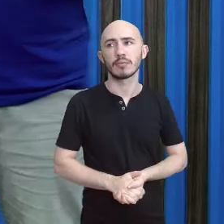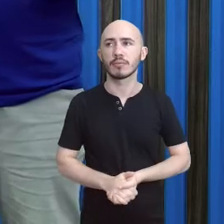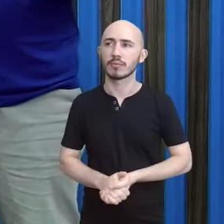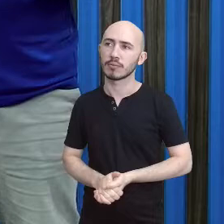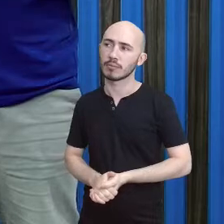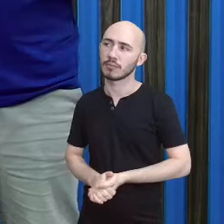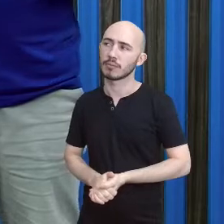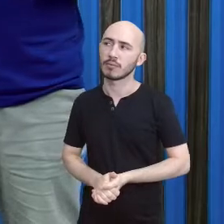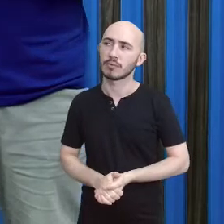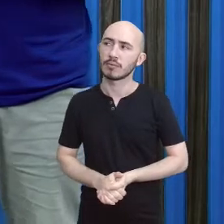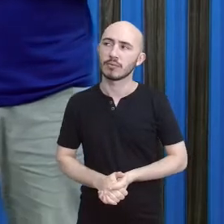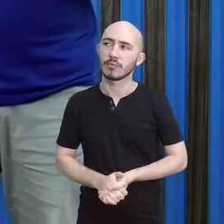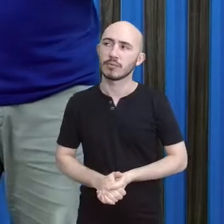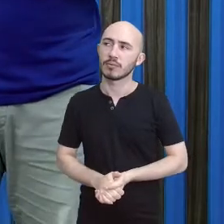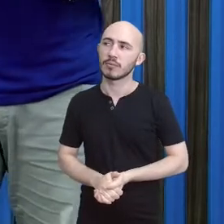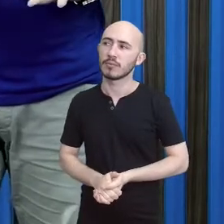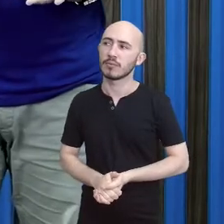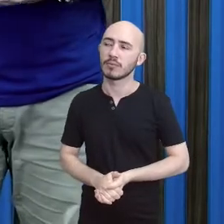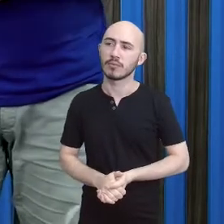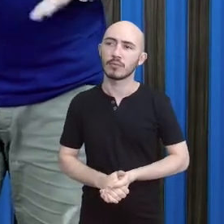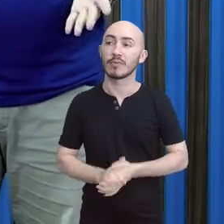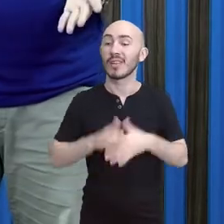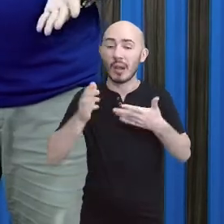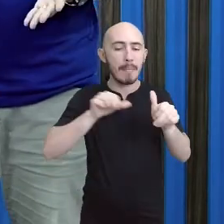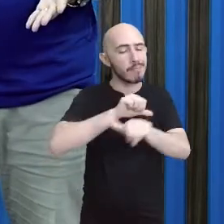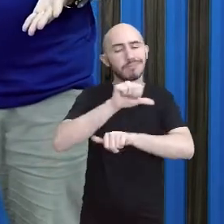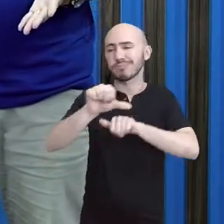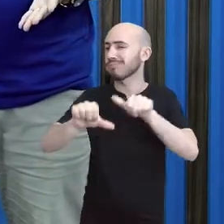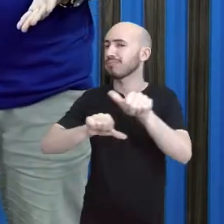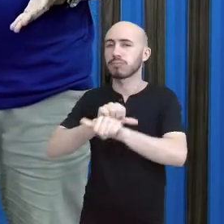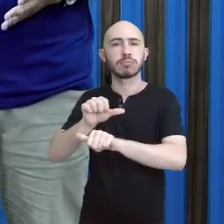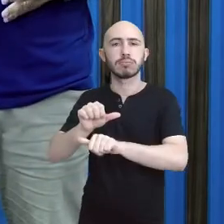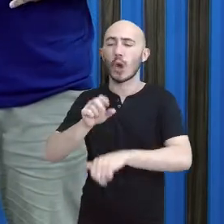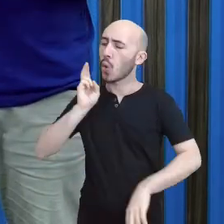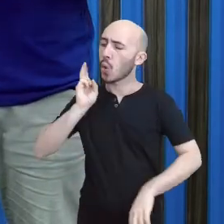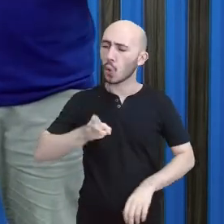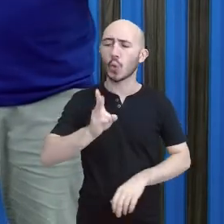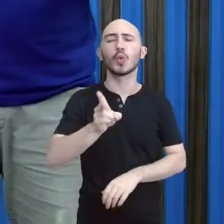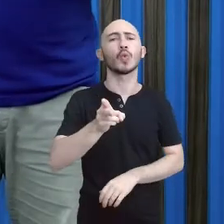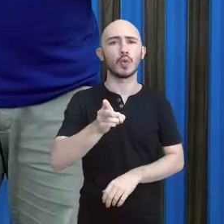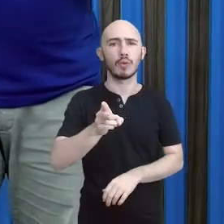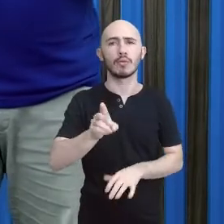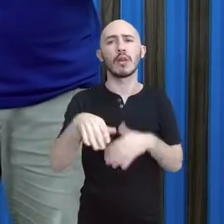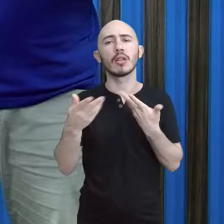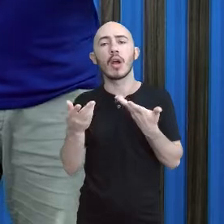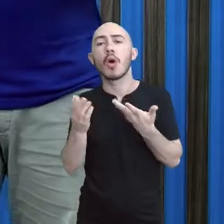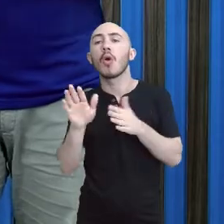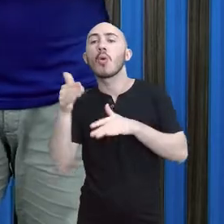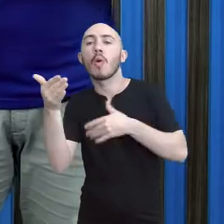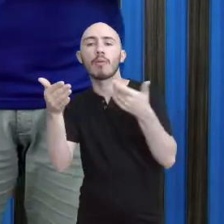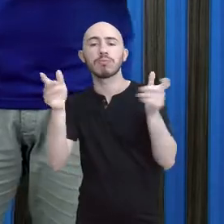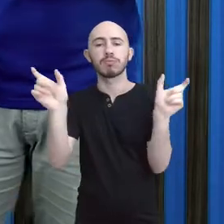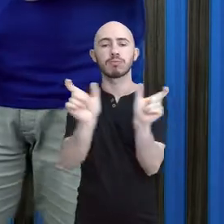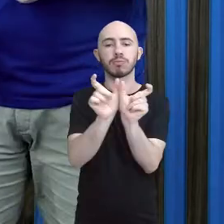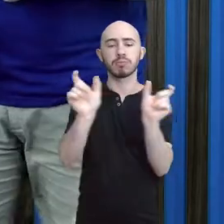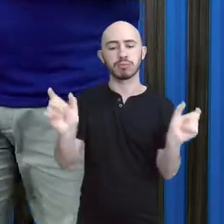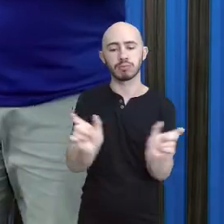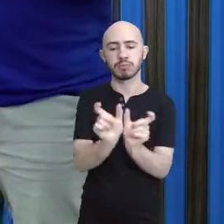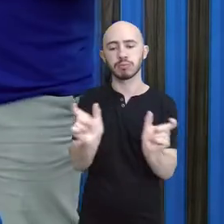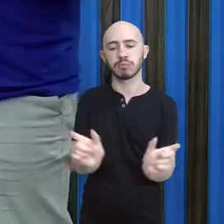Isso aqui não é inalterável. Se é inalterável, eu só preciso saber o que é do lado de quem, tá certo?